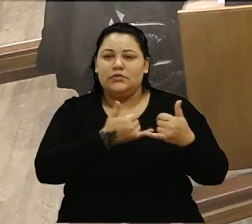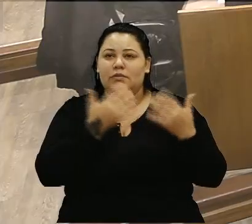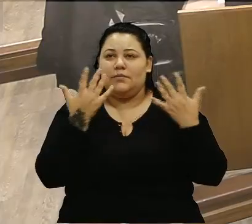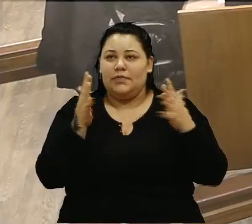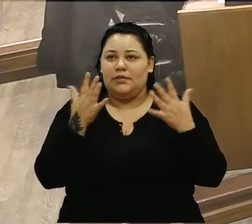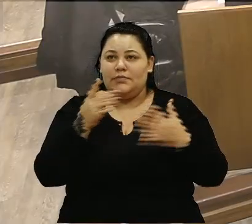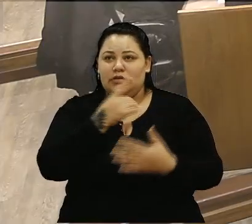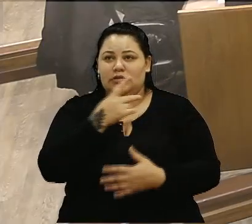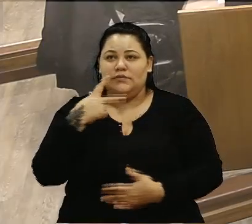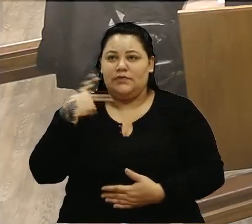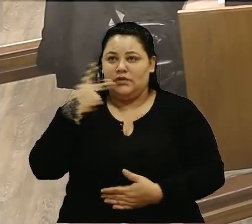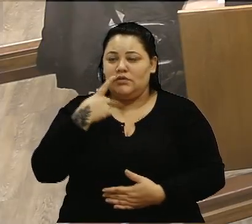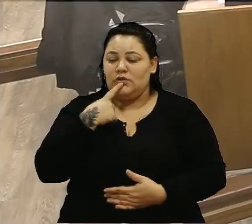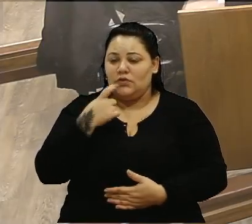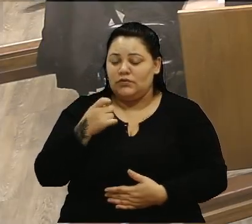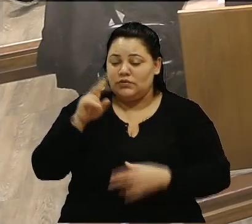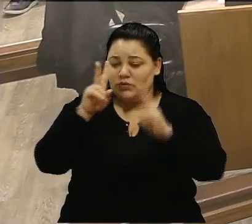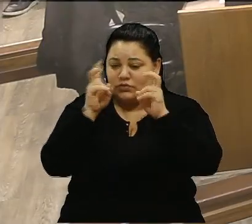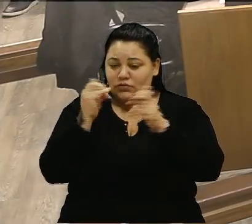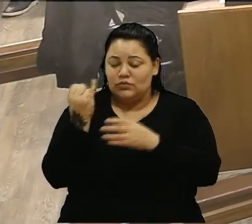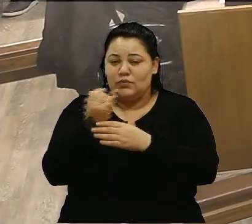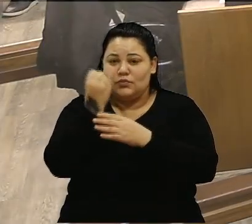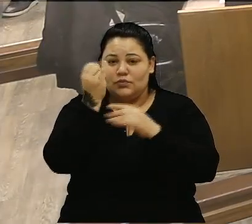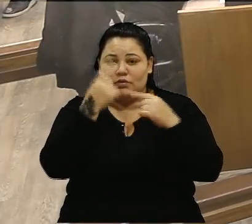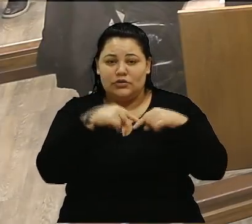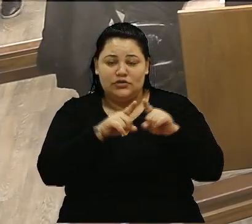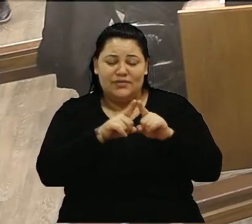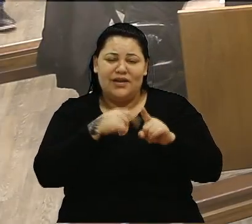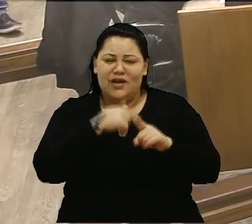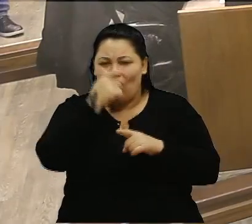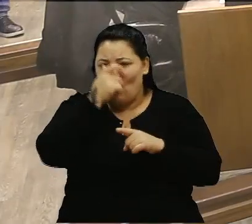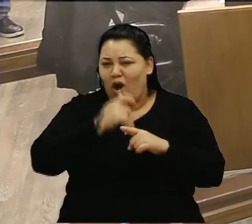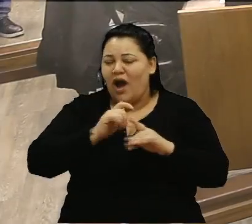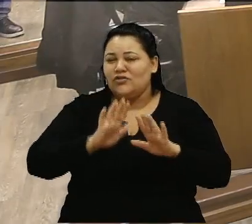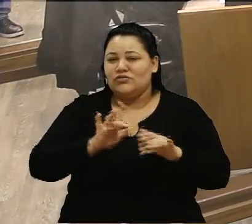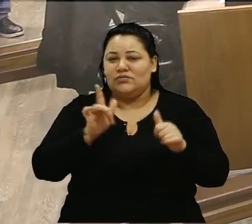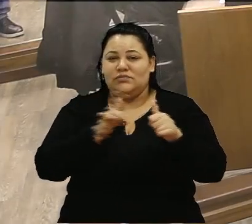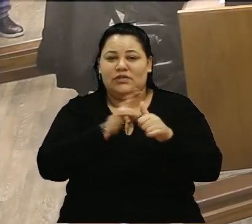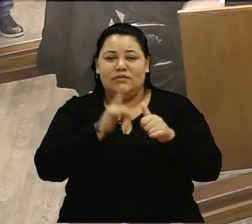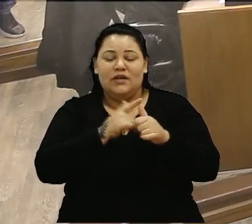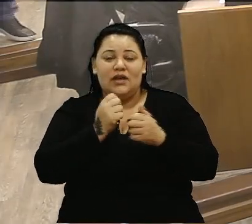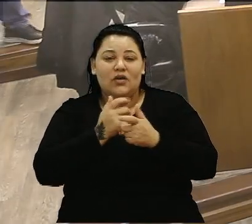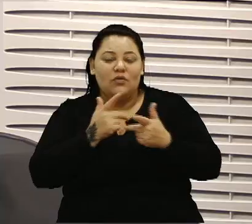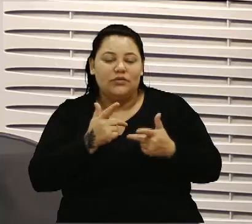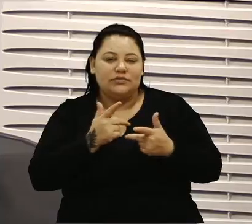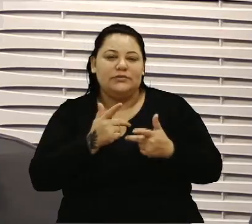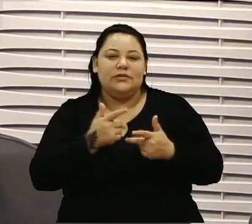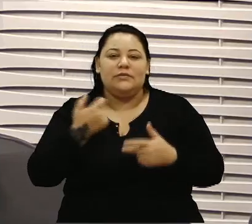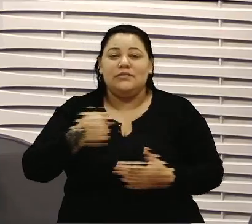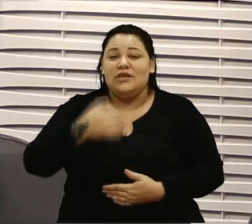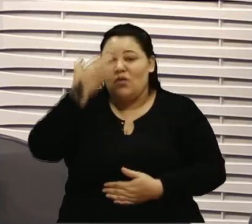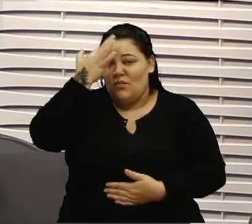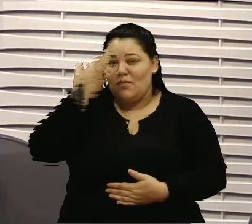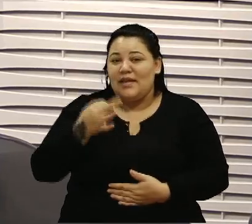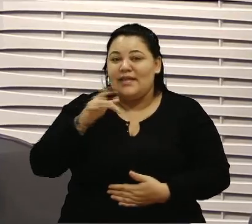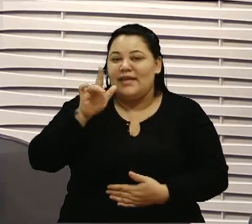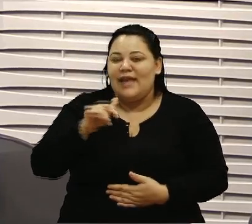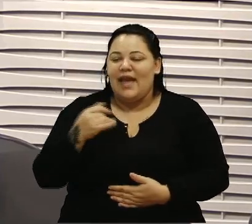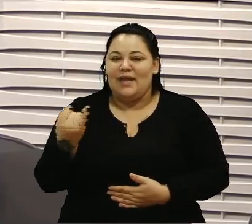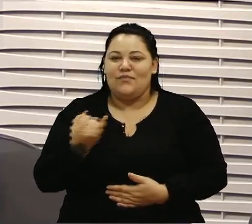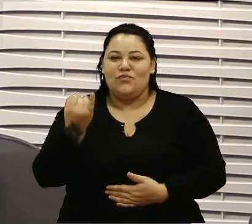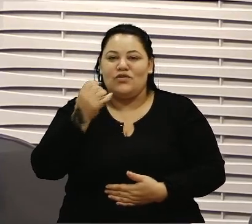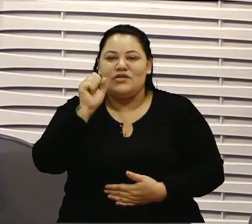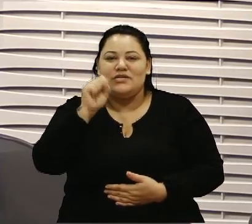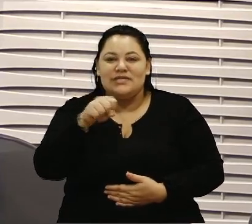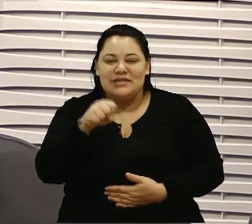vereadora Rose, pelo tema de tamanha importância. Acho que o primeiro passo a gente tem que eu acho muito importante, é a questão